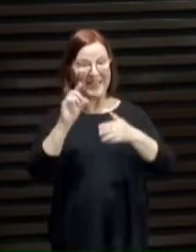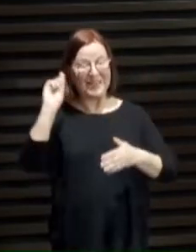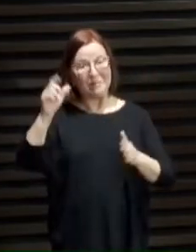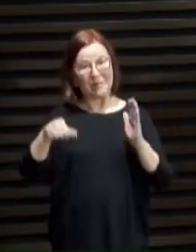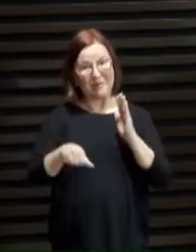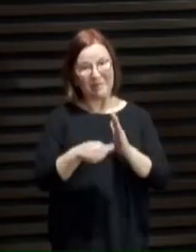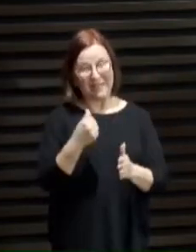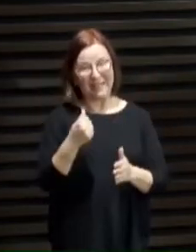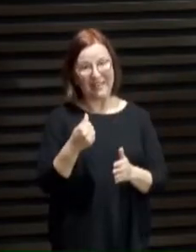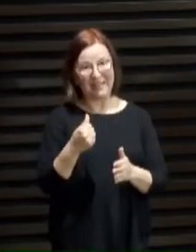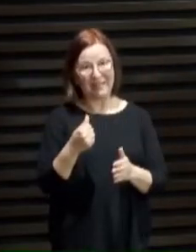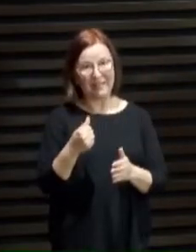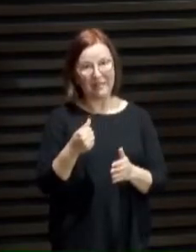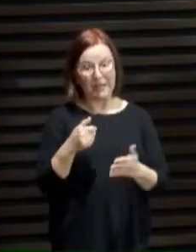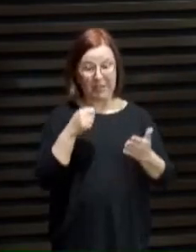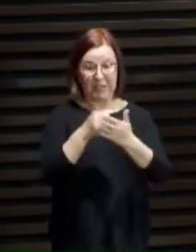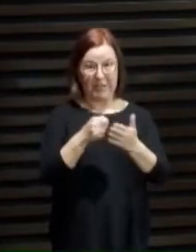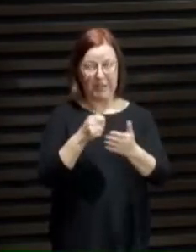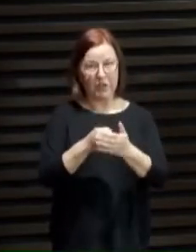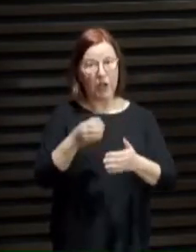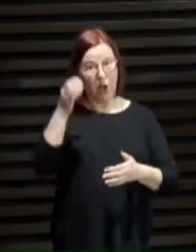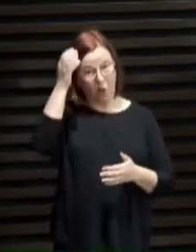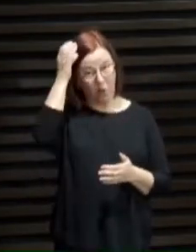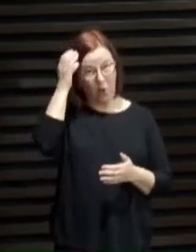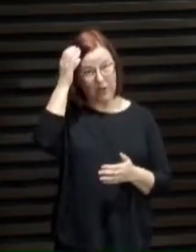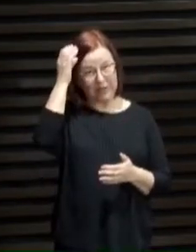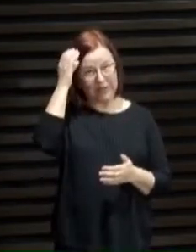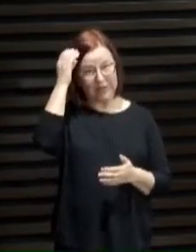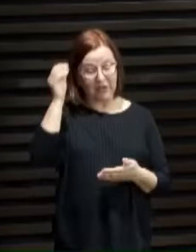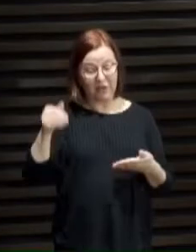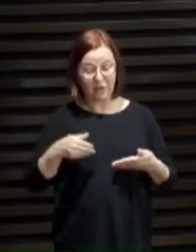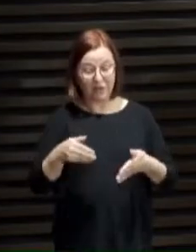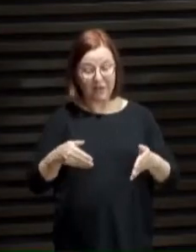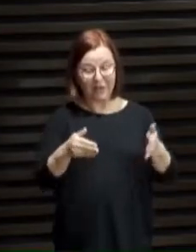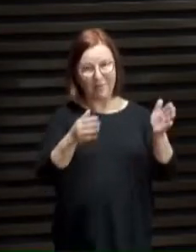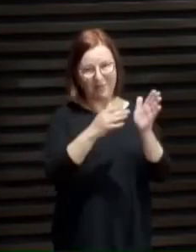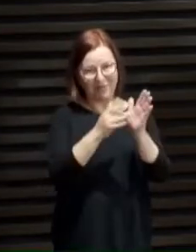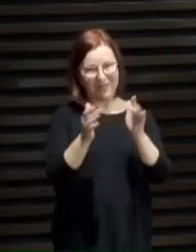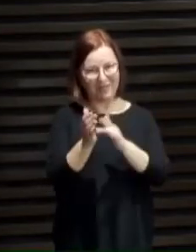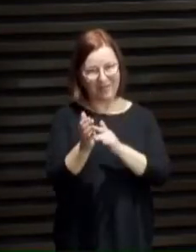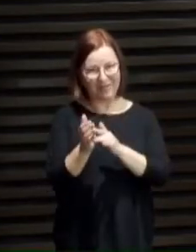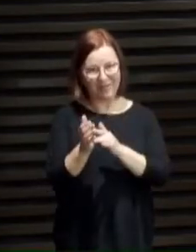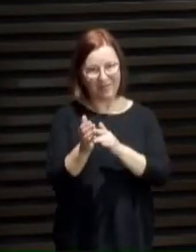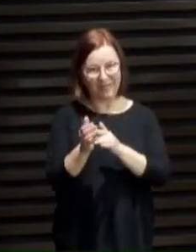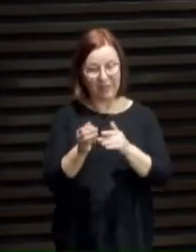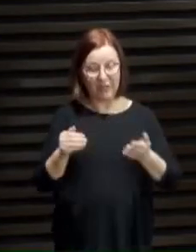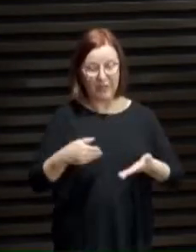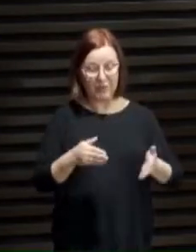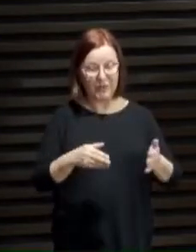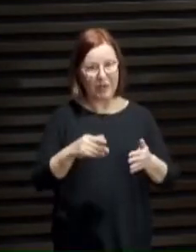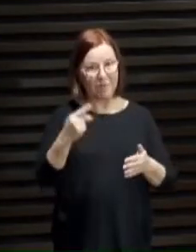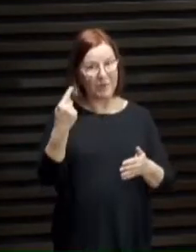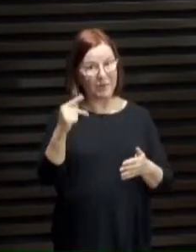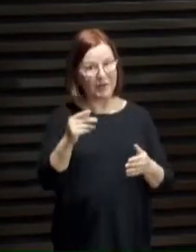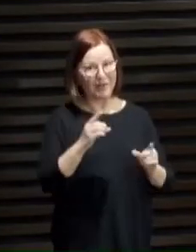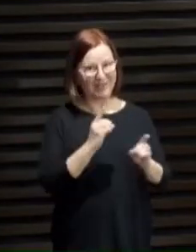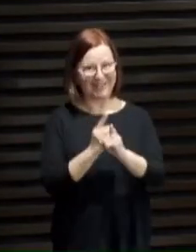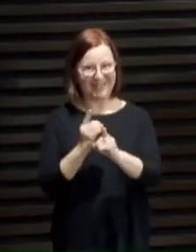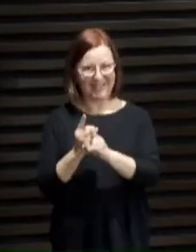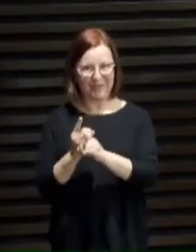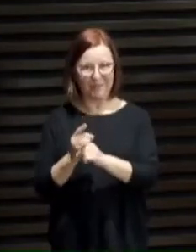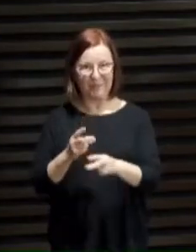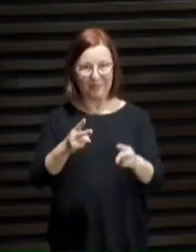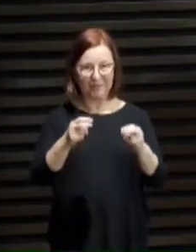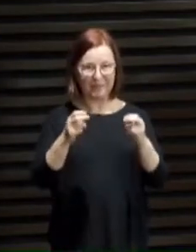uma consciência do caminho de Jesus e do caminho dos seus discípulos.